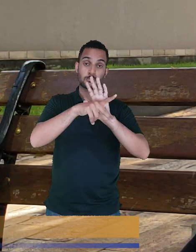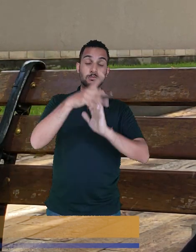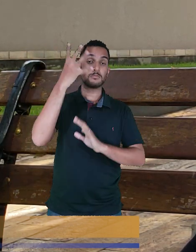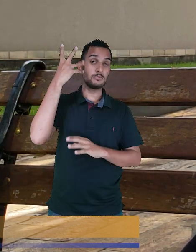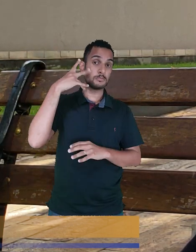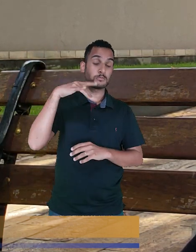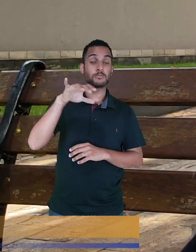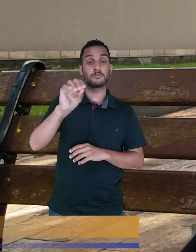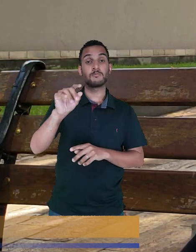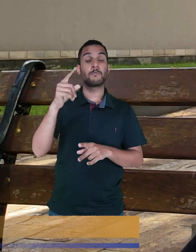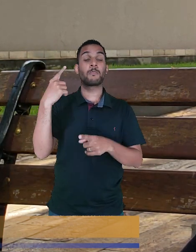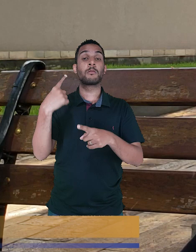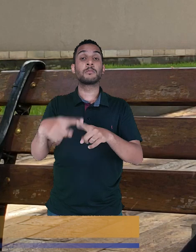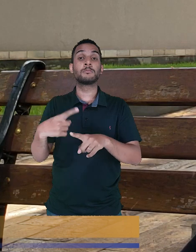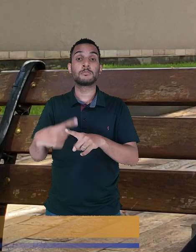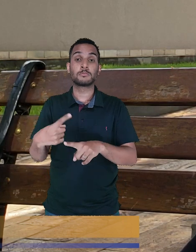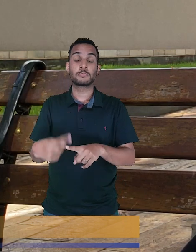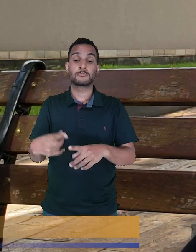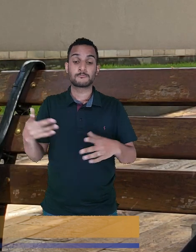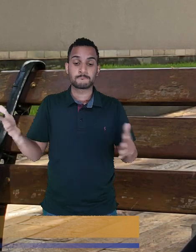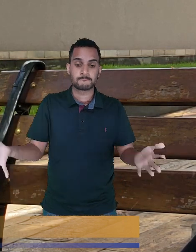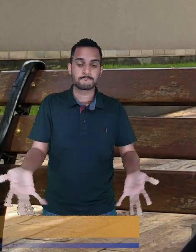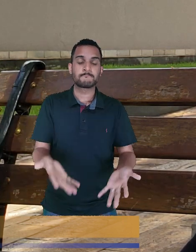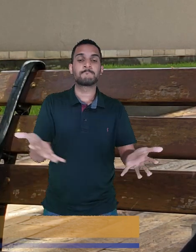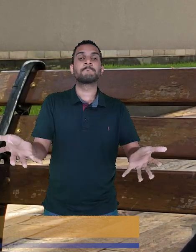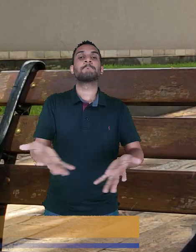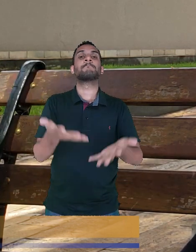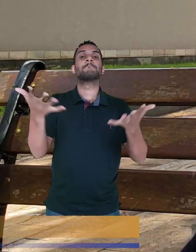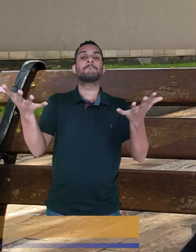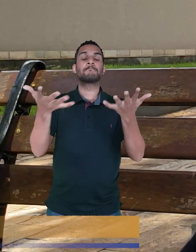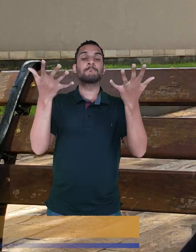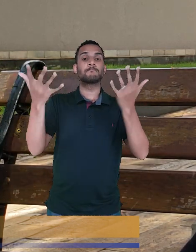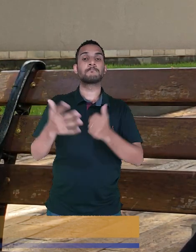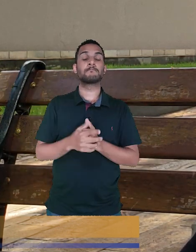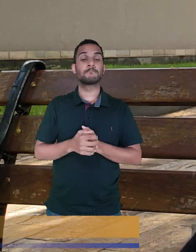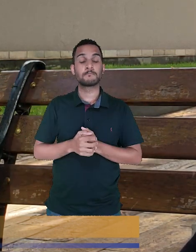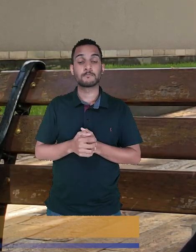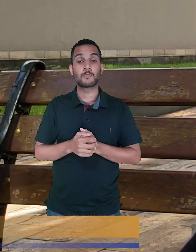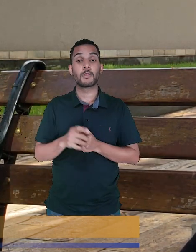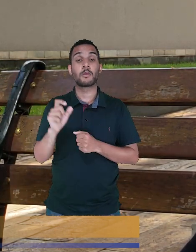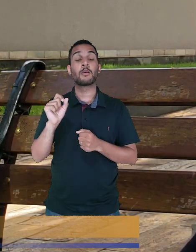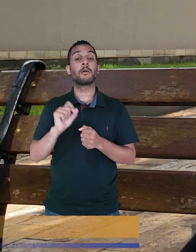quaresma, porque nos move a